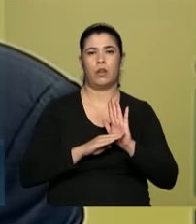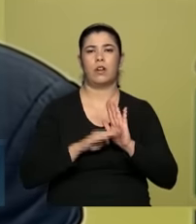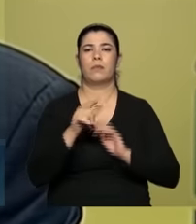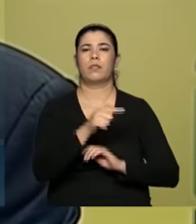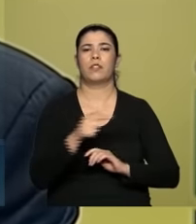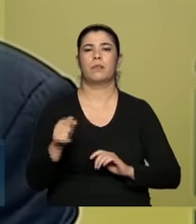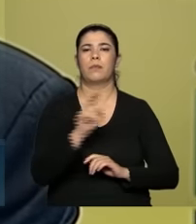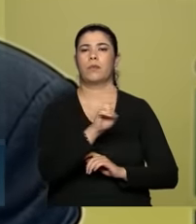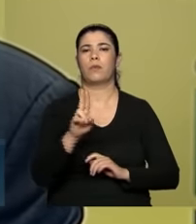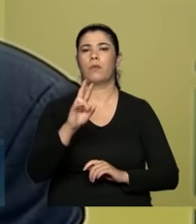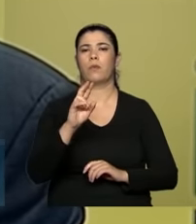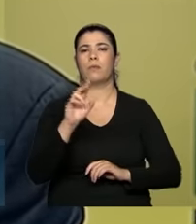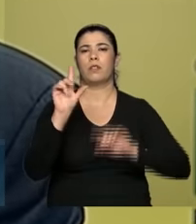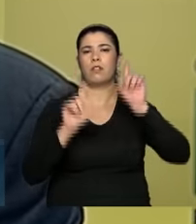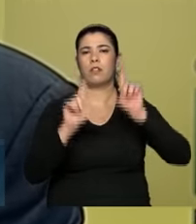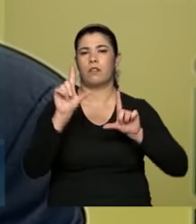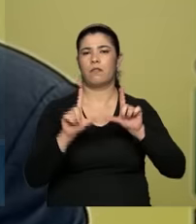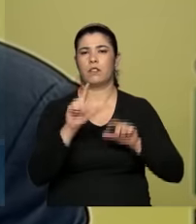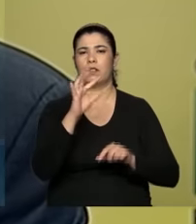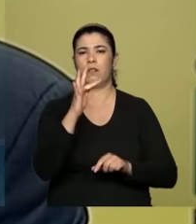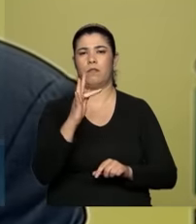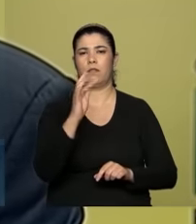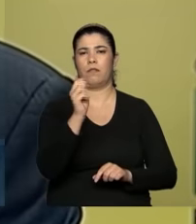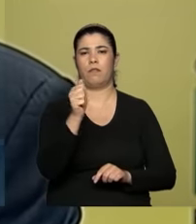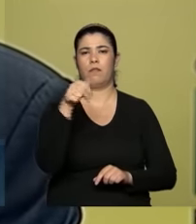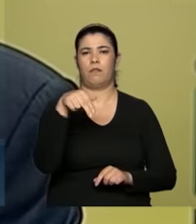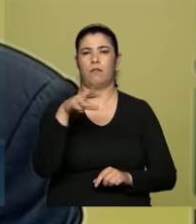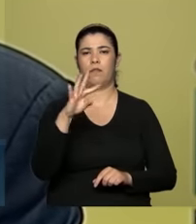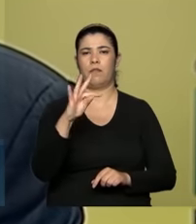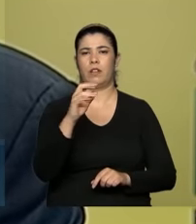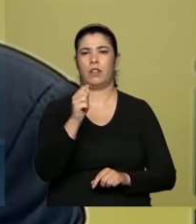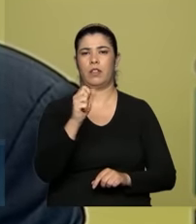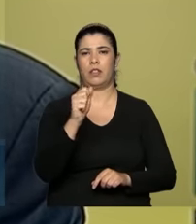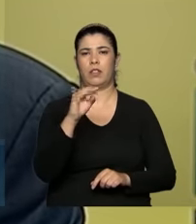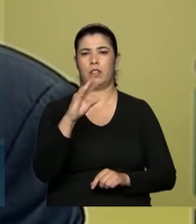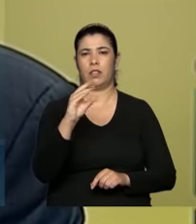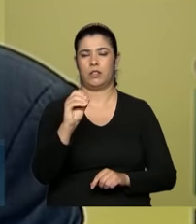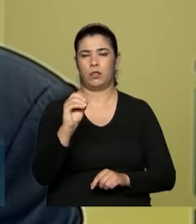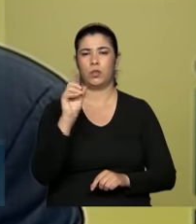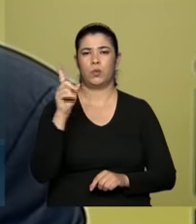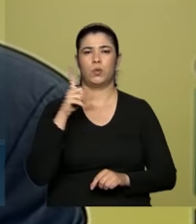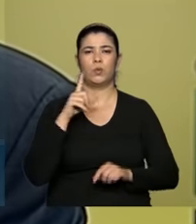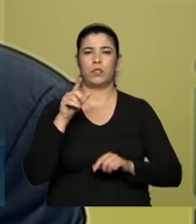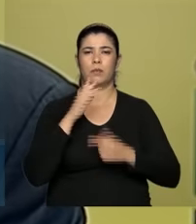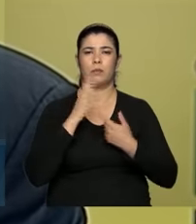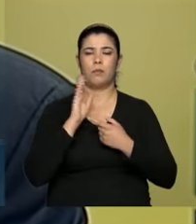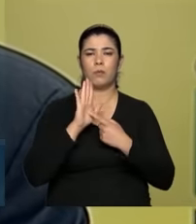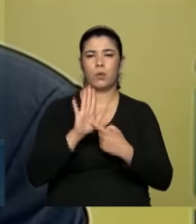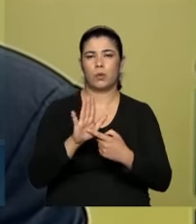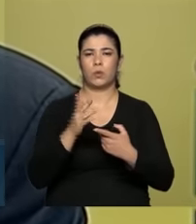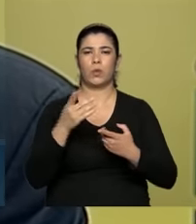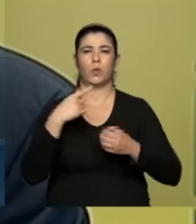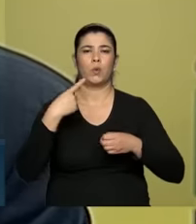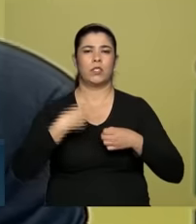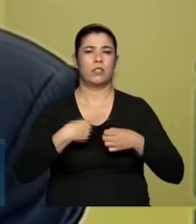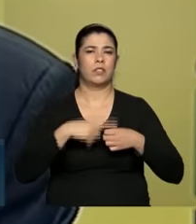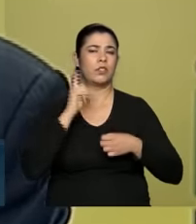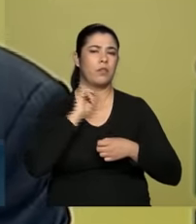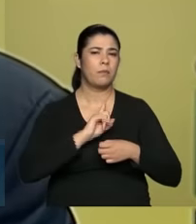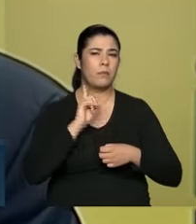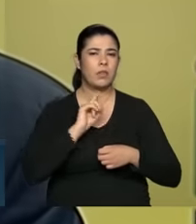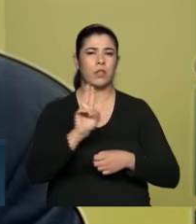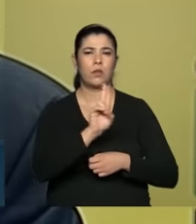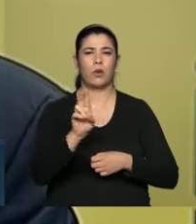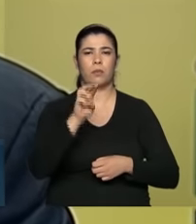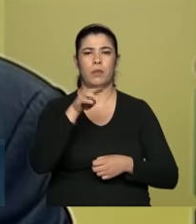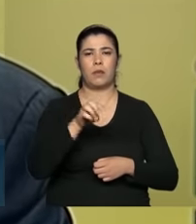apresentou uma faculdade de medicina na cidade de Mineiros, em Goiás, que tem inúmeros defeitos, inclusive